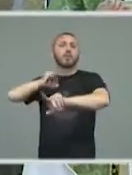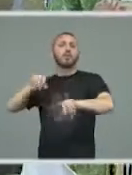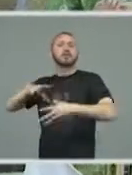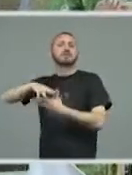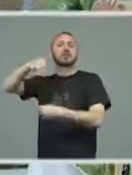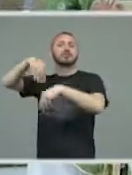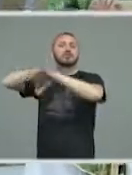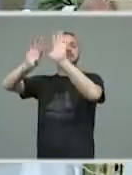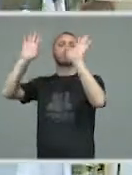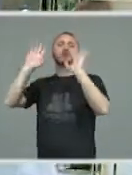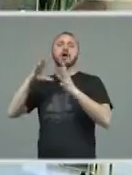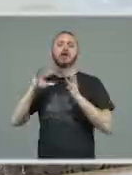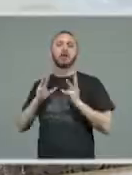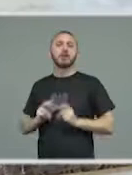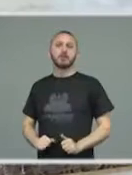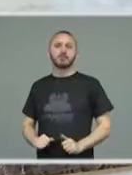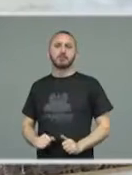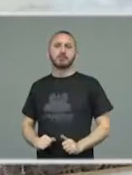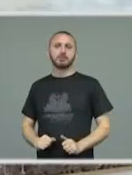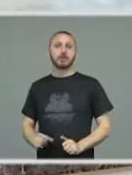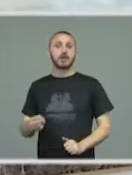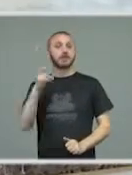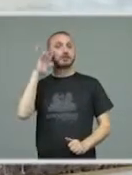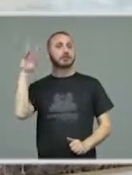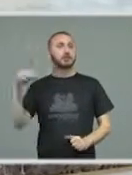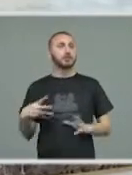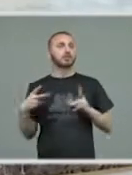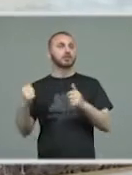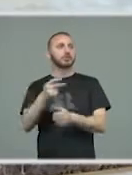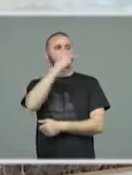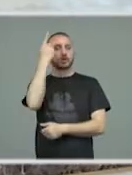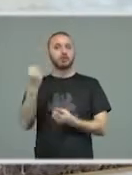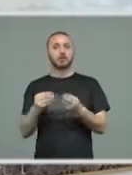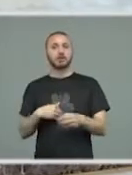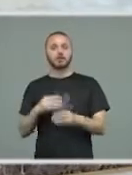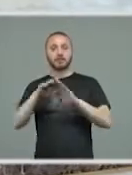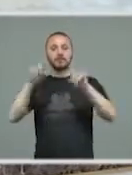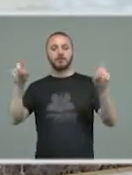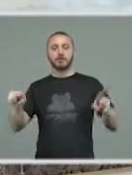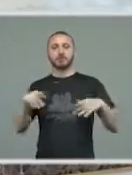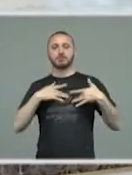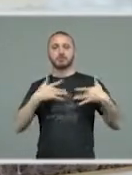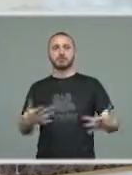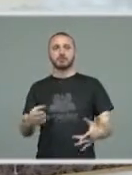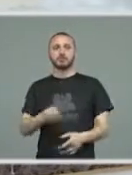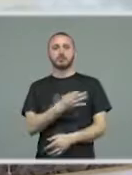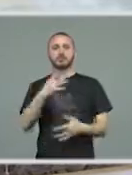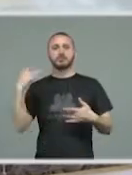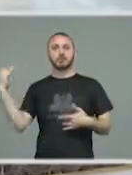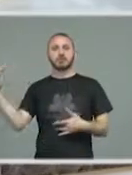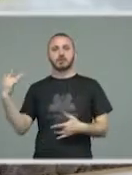céu? Se você imagina quantos não passaram para essa porta da misericórdia, quando nos tocaram em